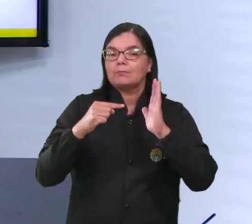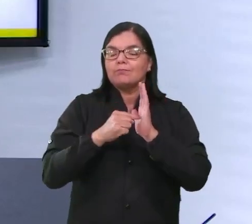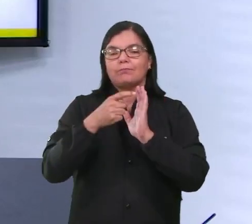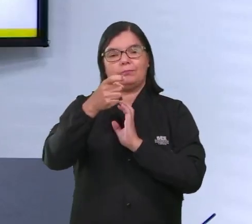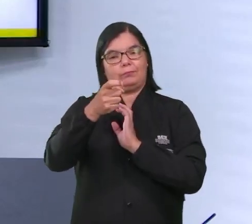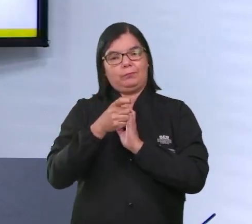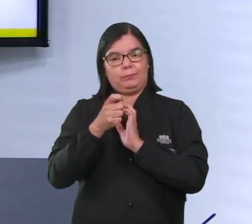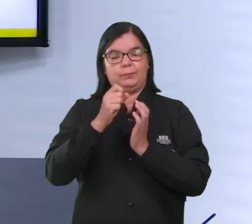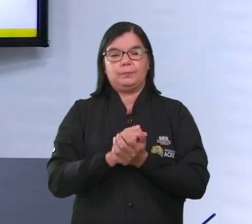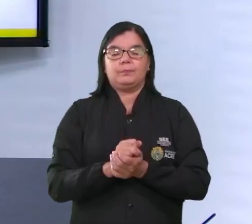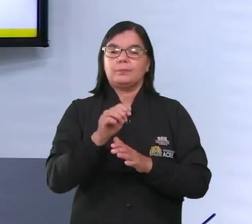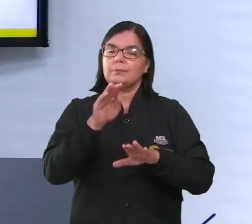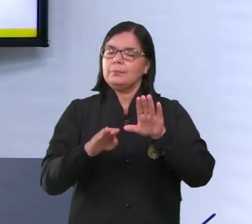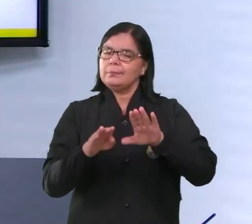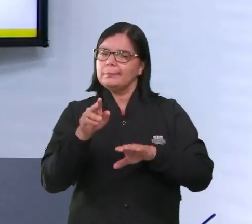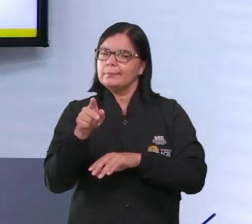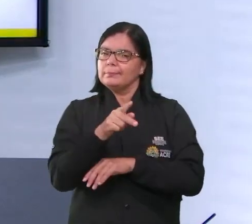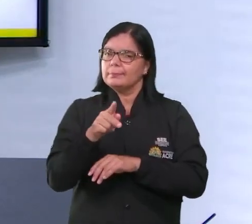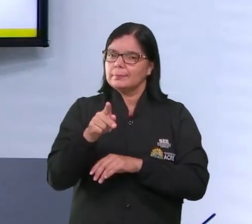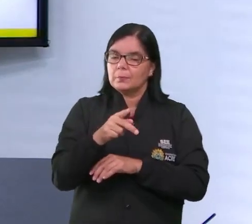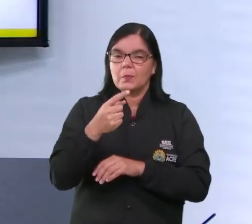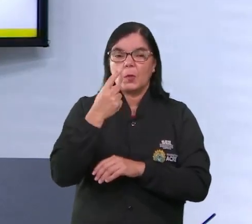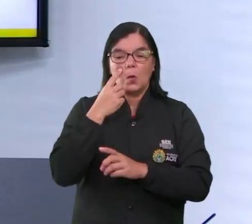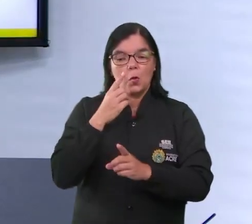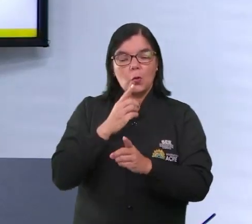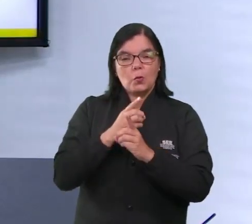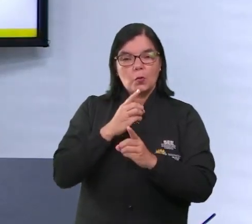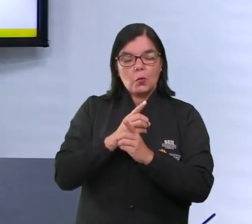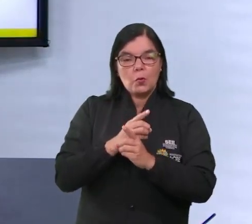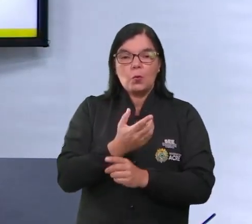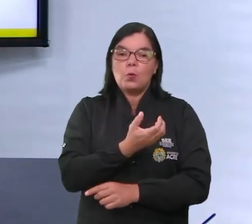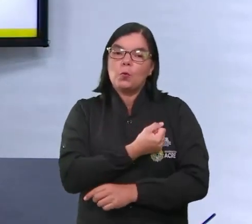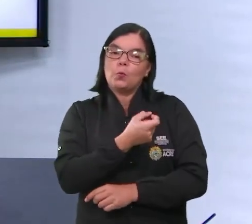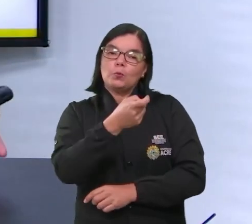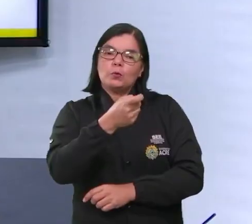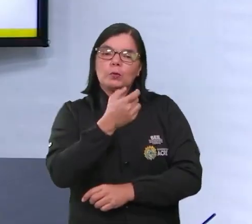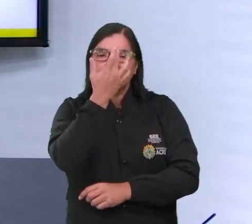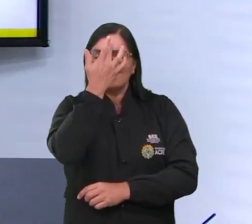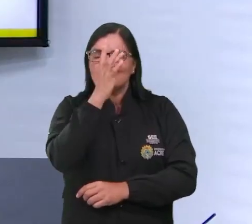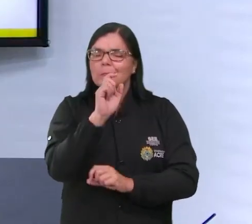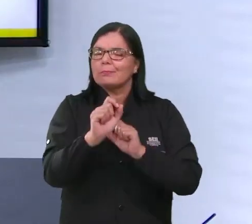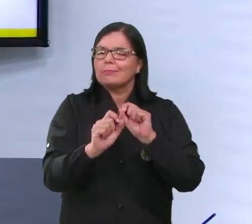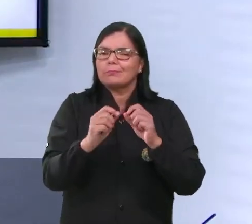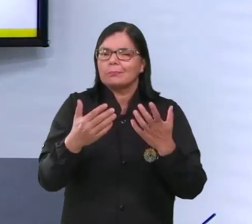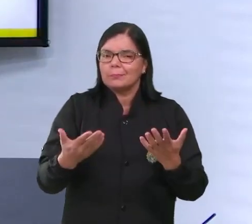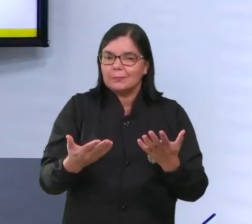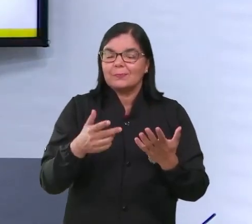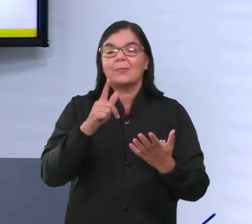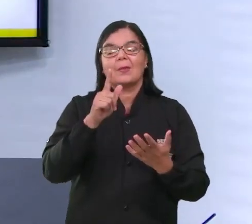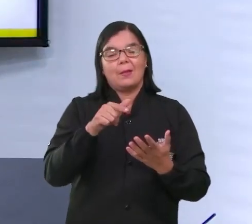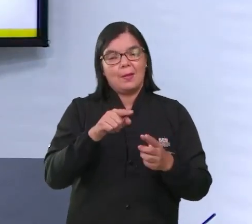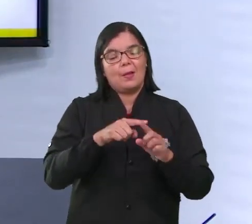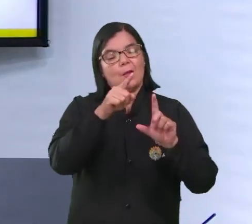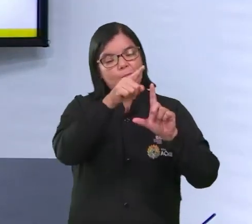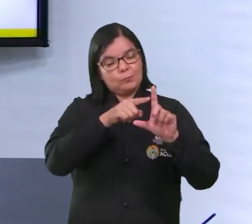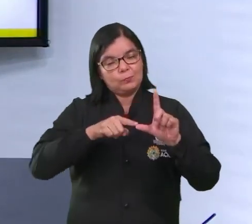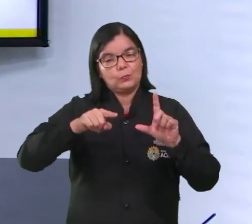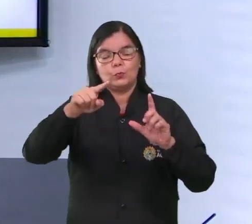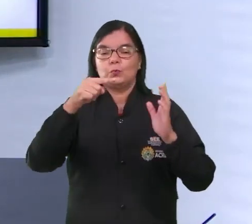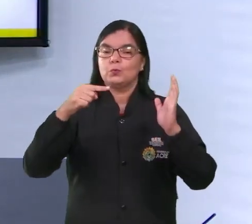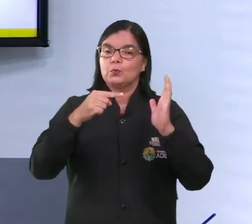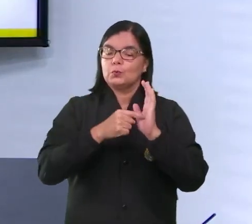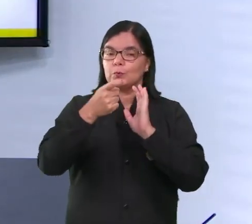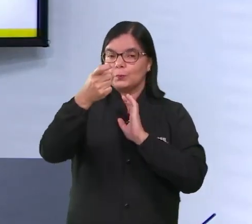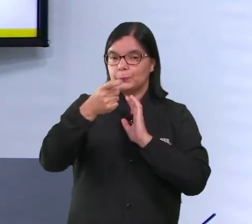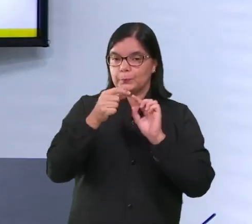aí. Às vezes o professor pedia para você encontrar o valor de x e você não sabia o que era. É onde toca o eixo x